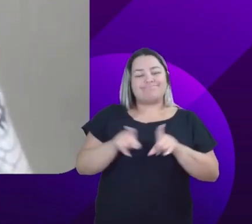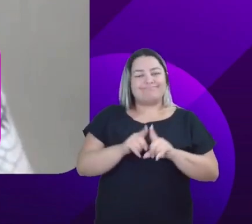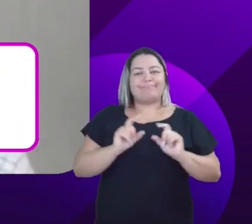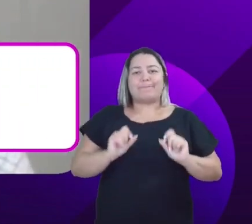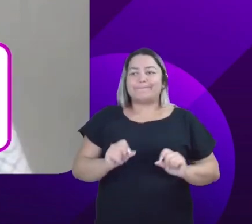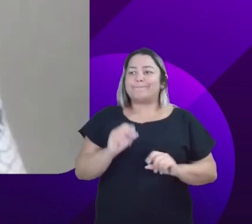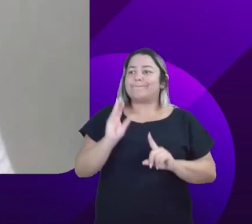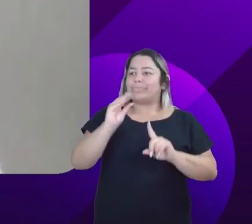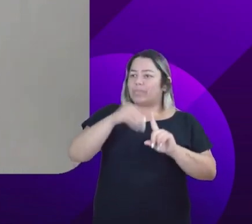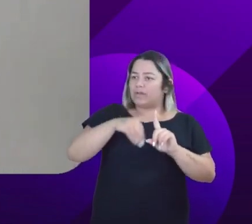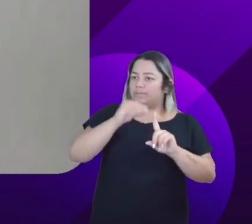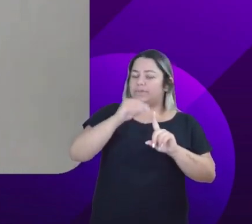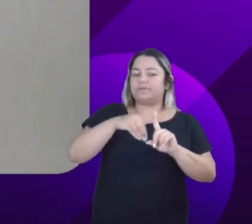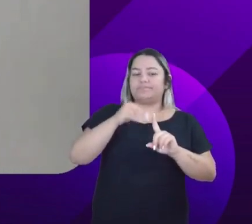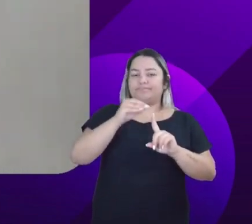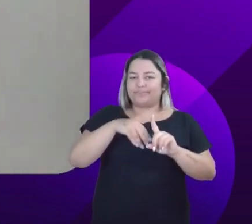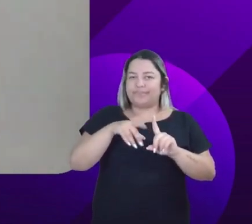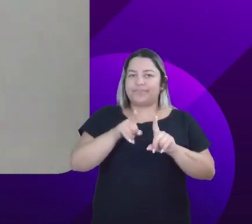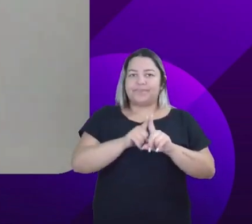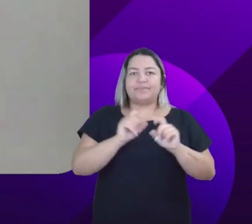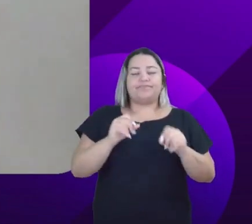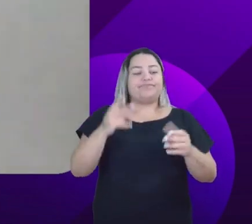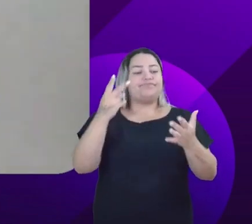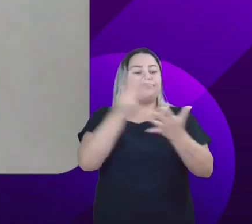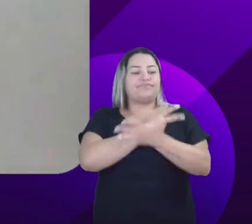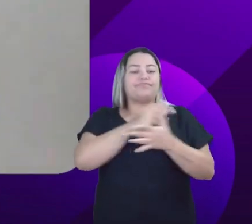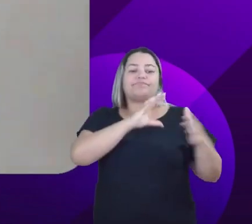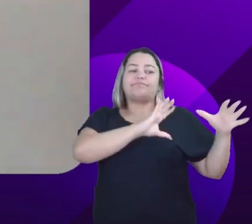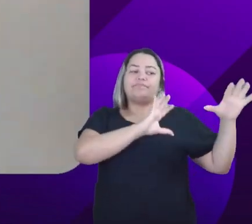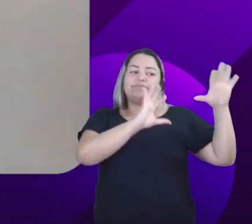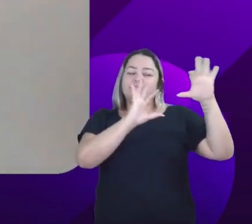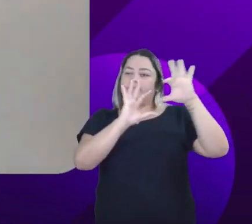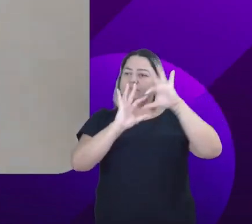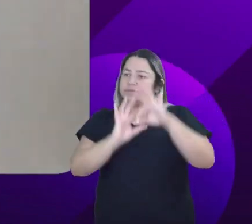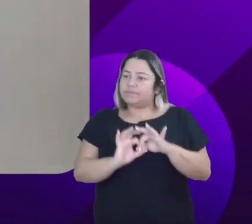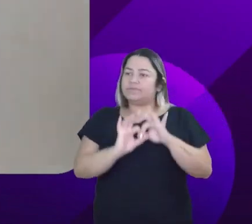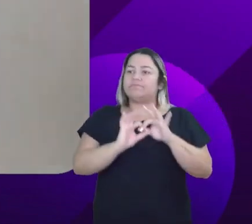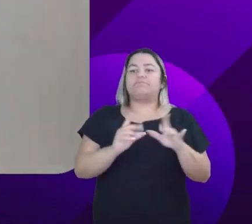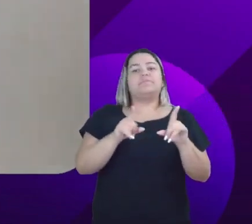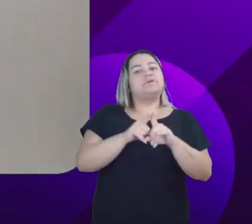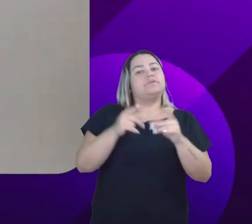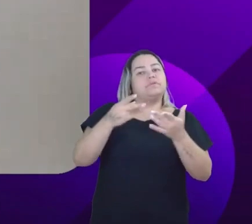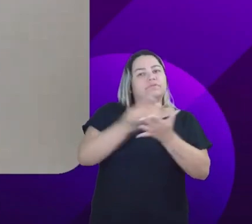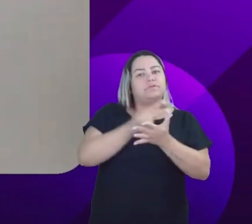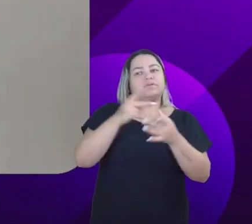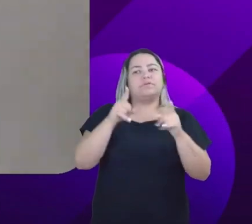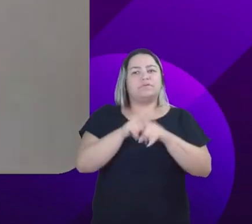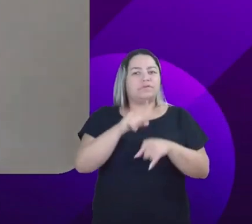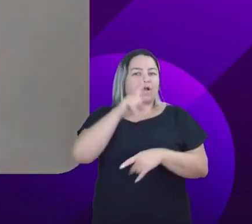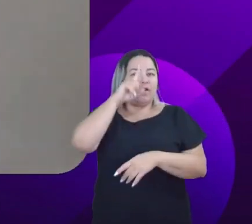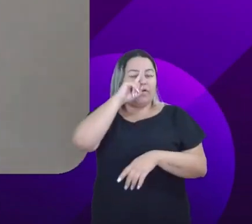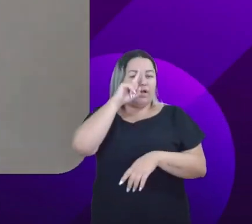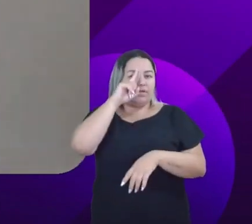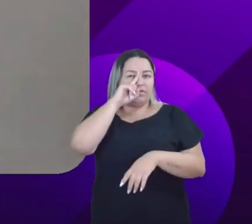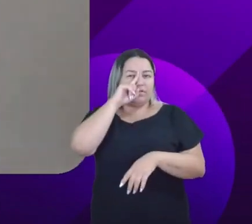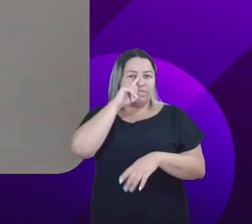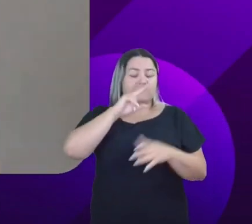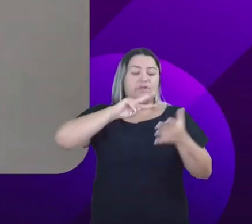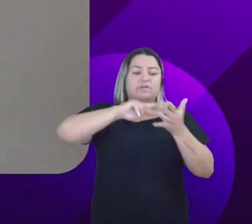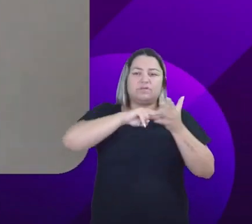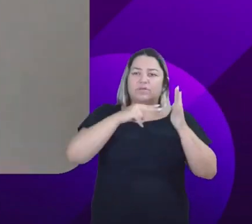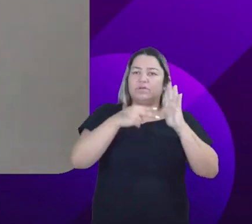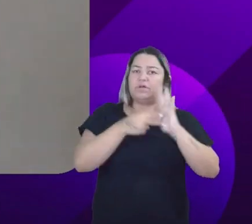maior vulnerabilidade, e diante desse contexto, esse quadro tende a se agravar. Então, nesse sentido,